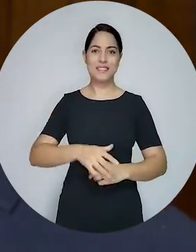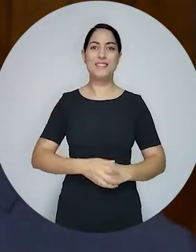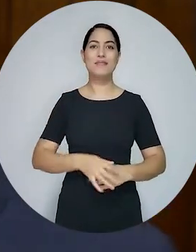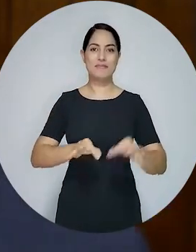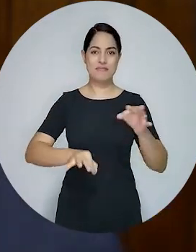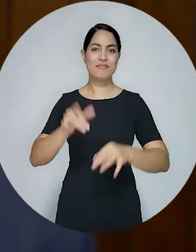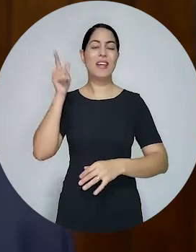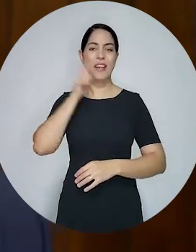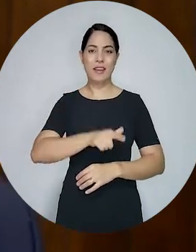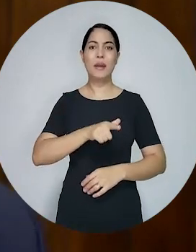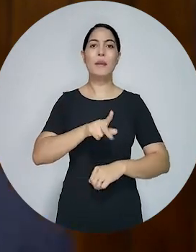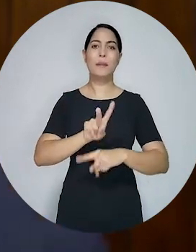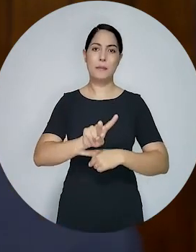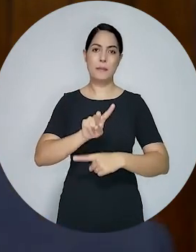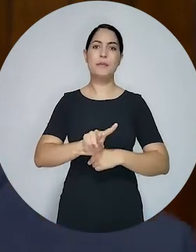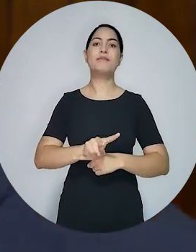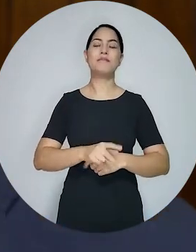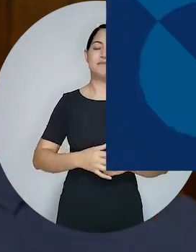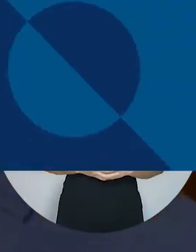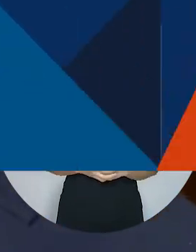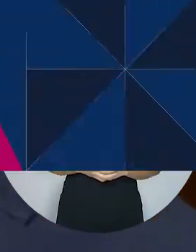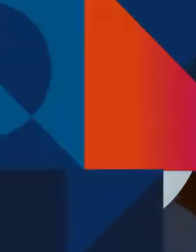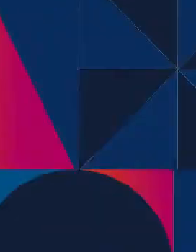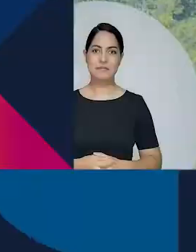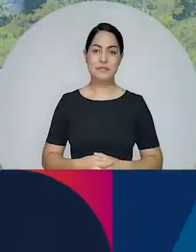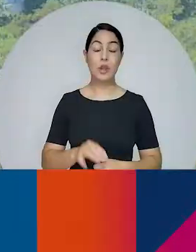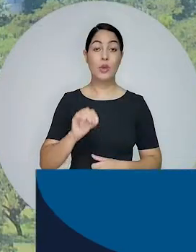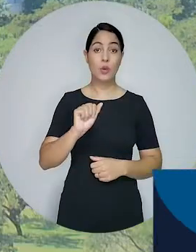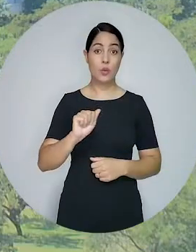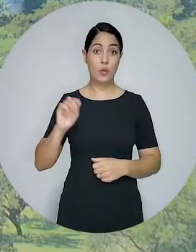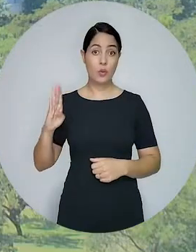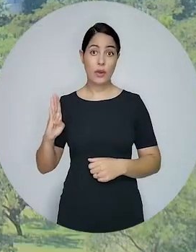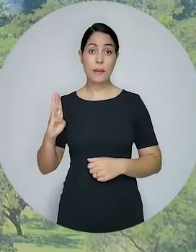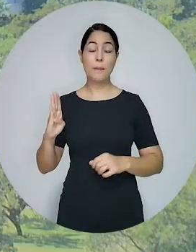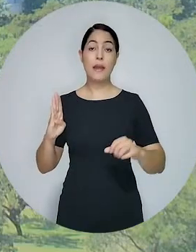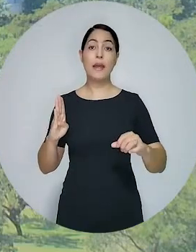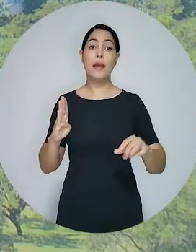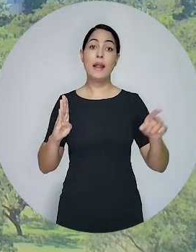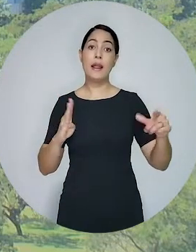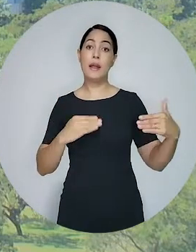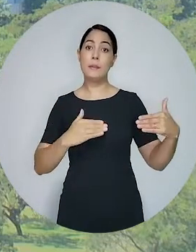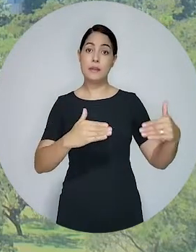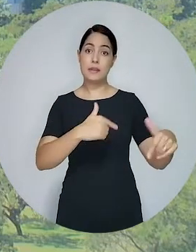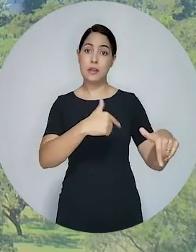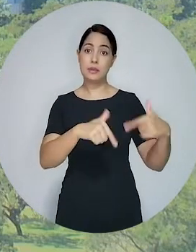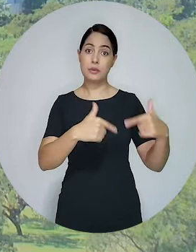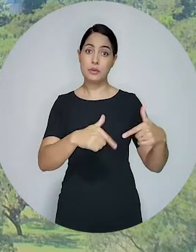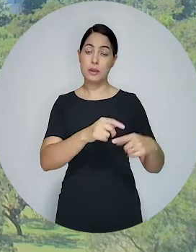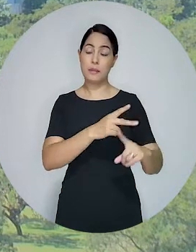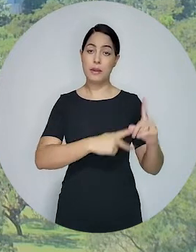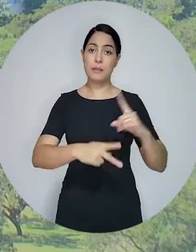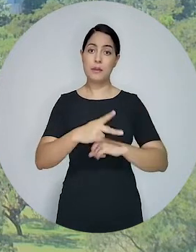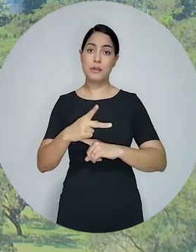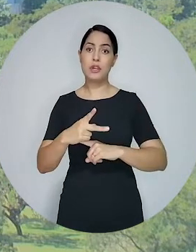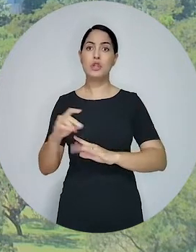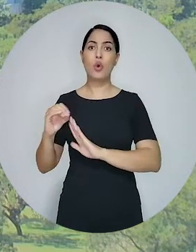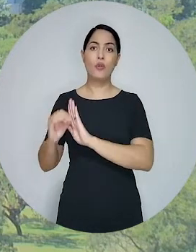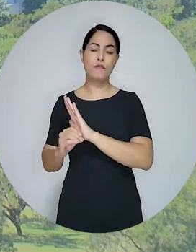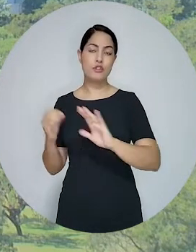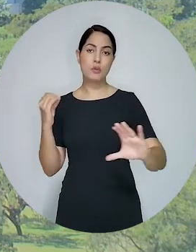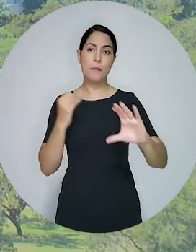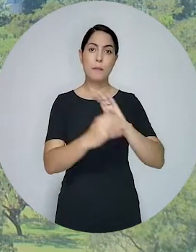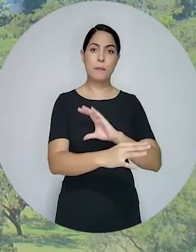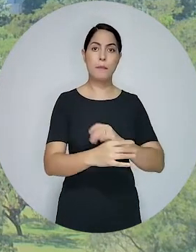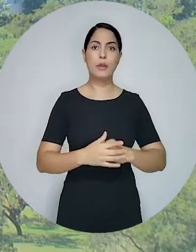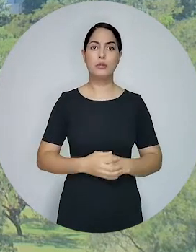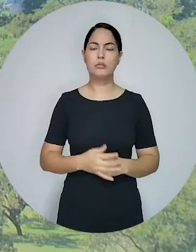sociedade, é o jurisdicionado e a proteção dos direitos do cidadão. A OAB encaminhou ofício ao Ministério do Trabalho e Previdência,